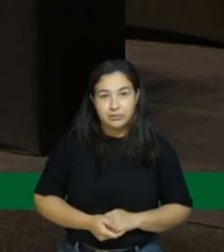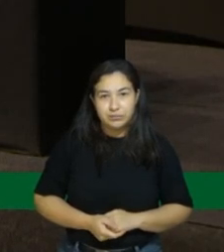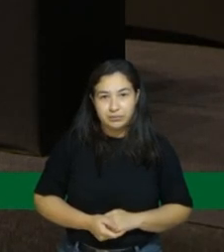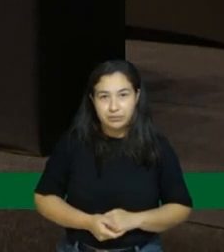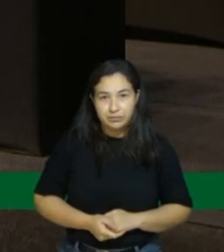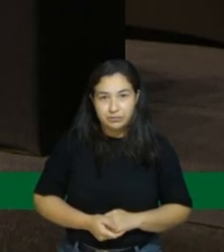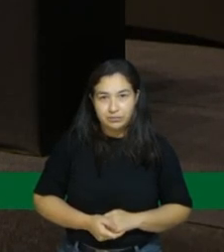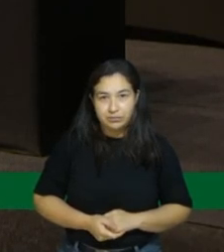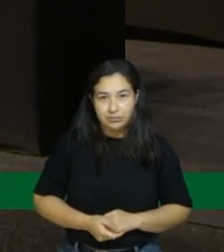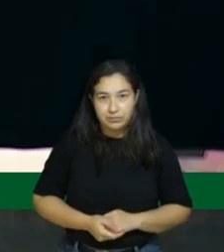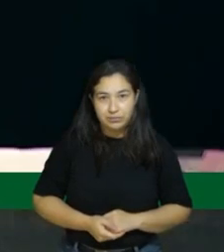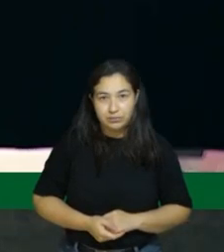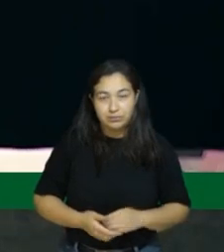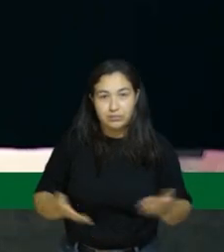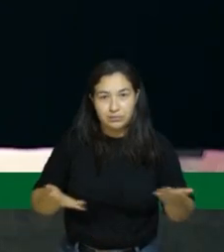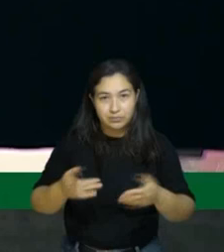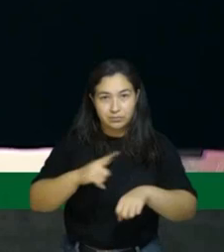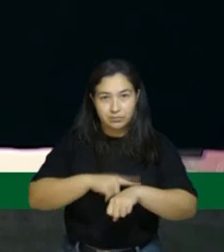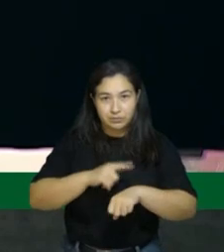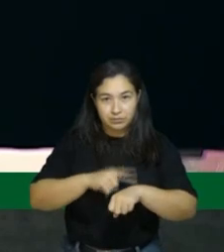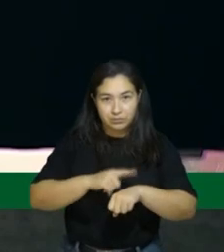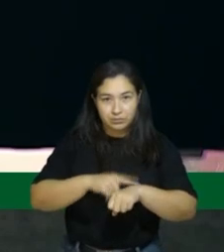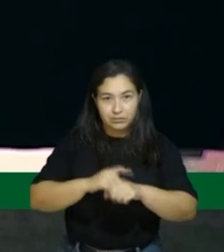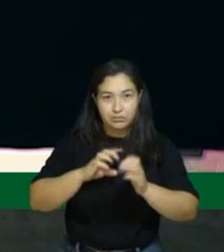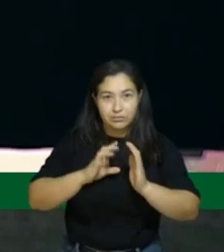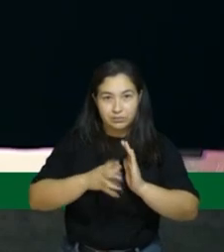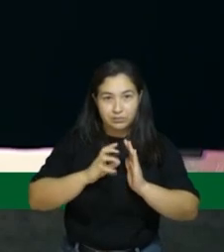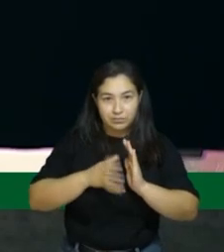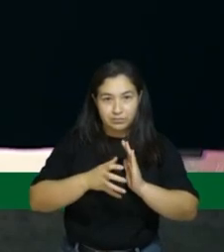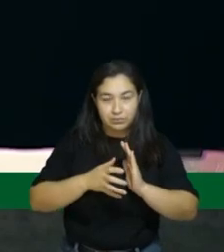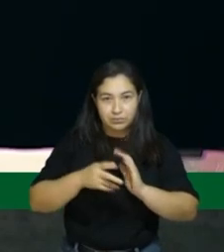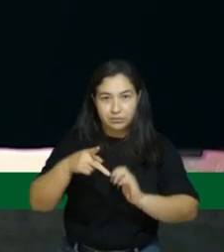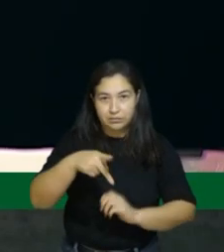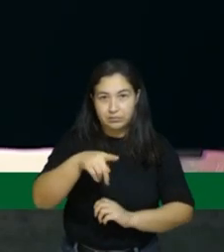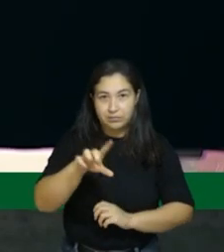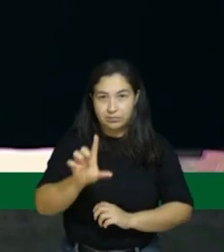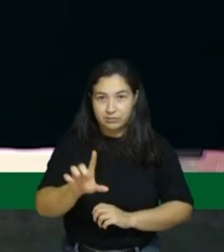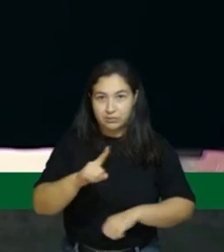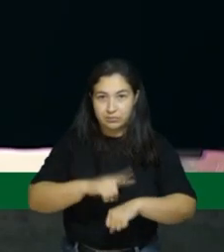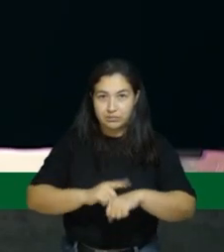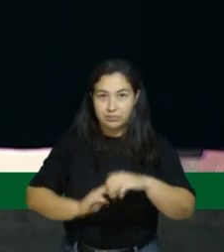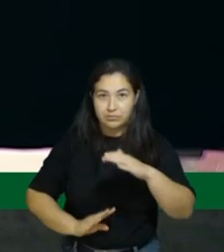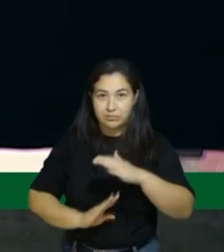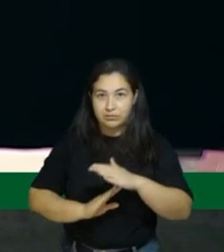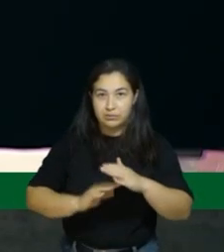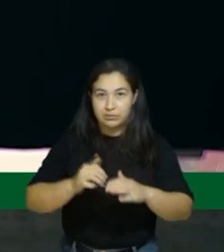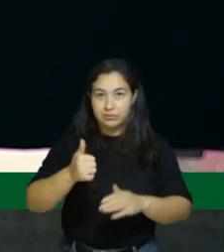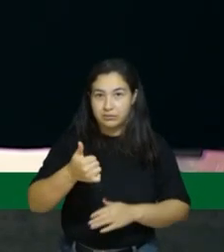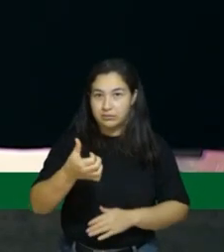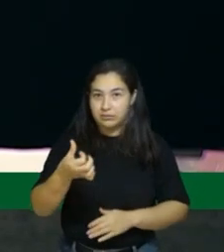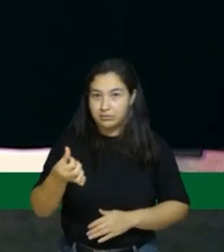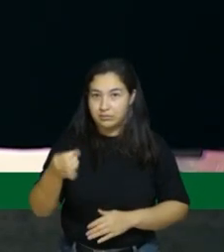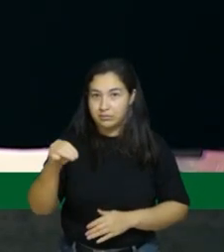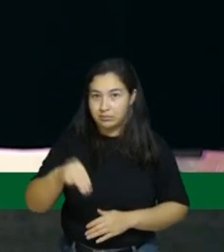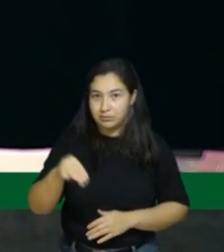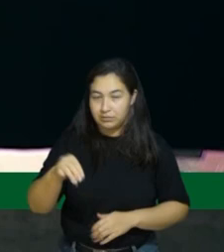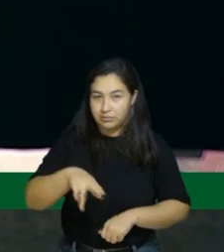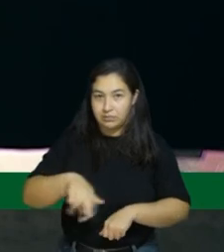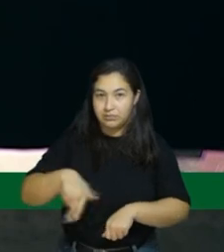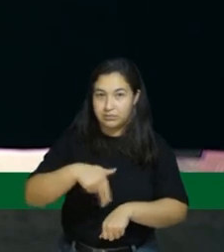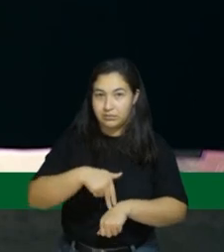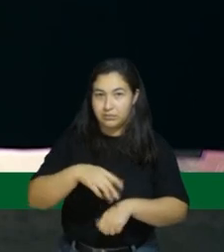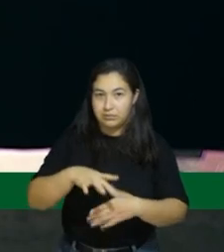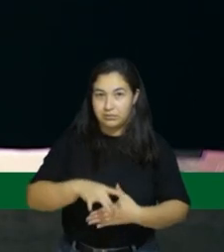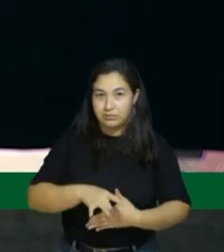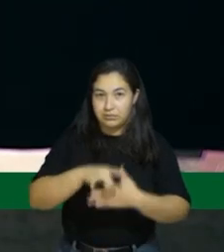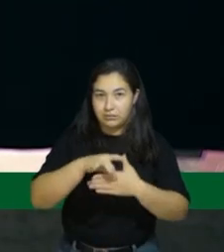Parlamento próximo horário pertence ao PL pelo tempo de até 16 minutos fará uso da palavra ao líder de